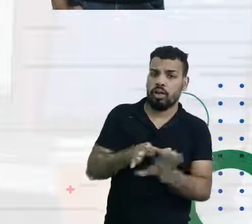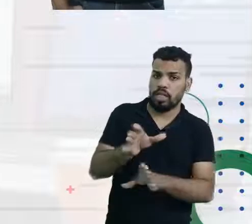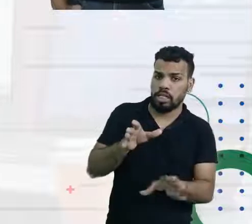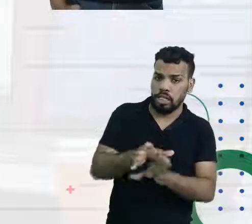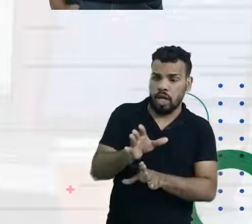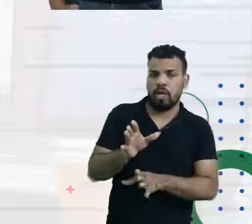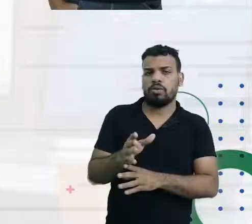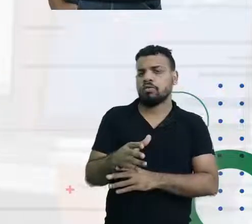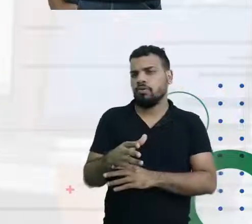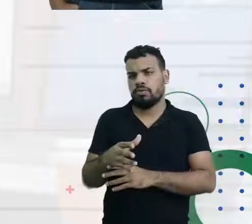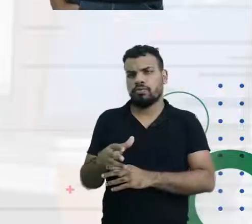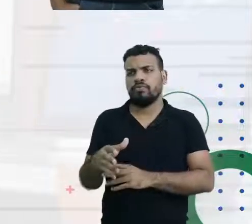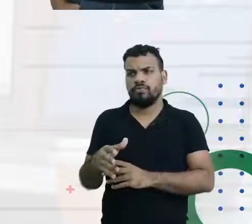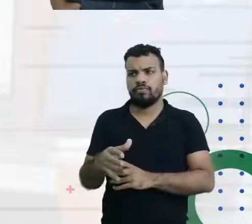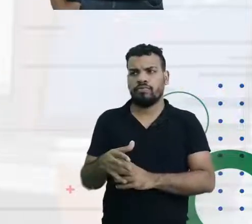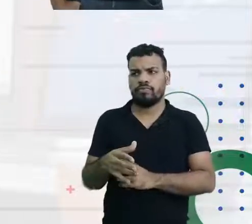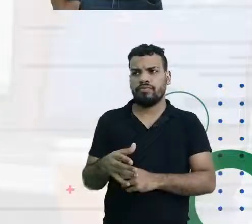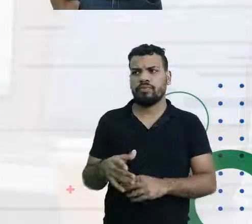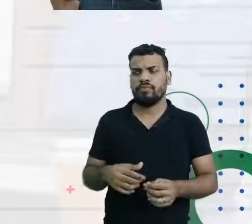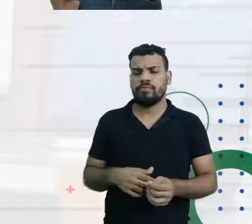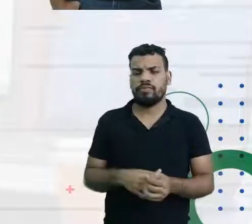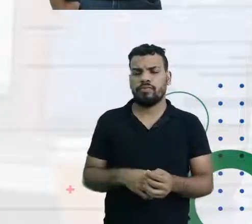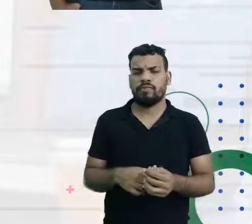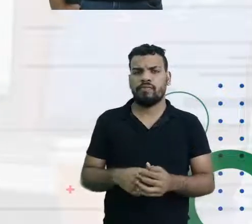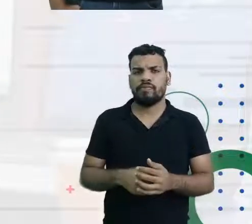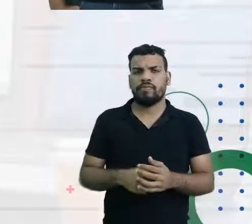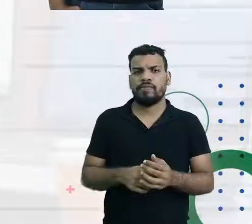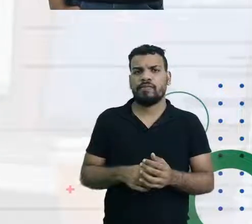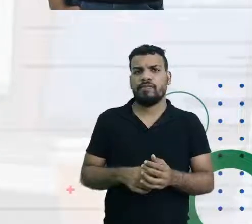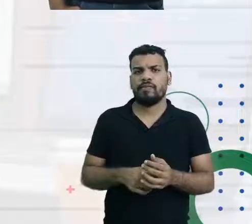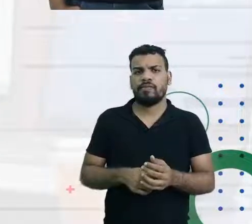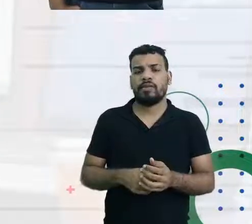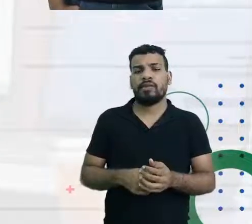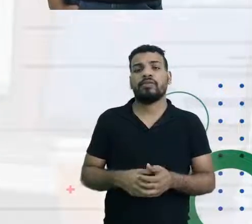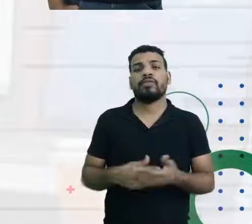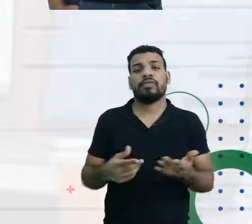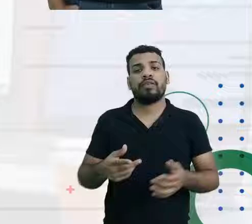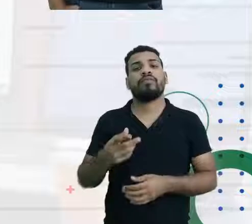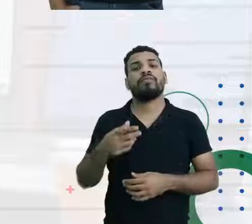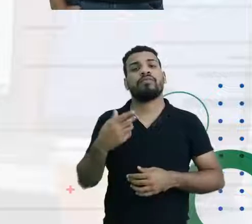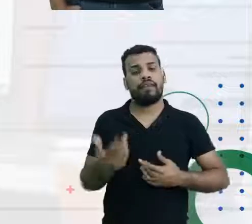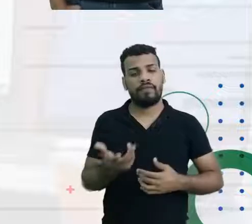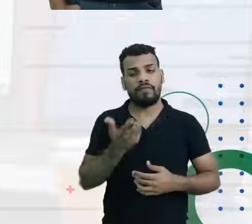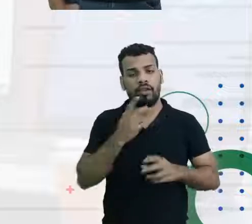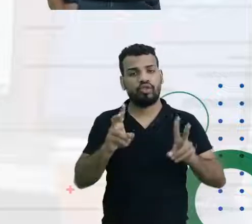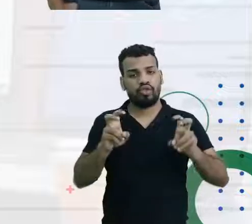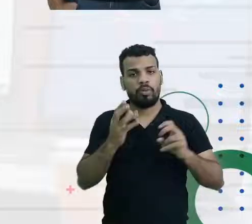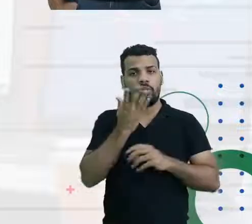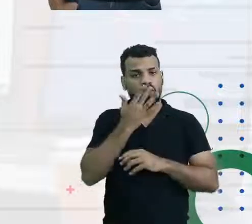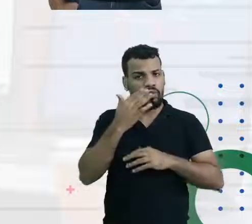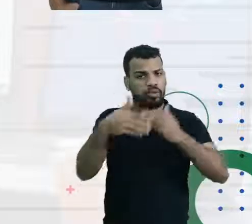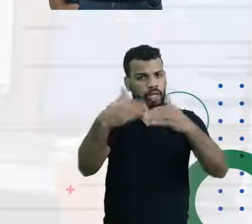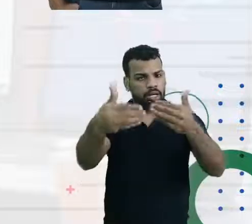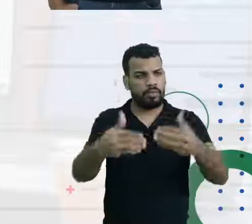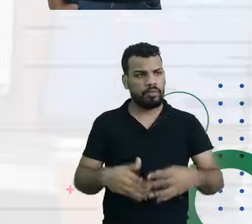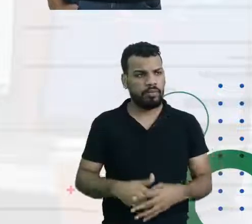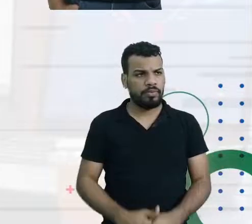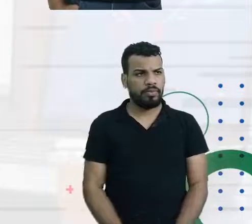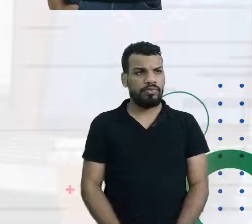jogador dentro do game, né? E aí a gente vai falar um pouquinho de cores mais na frente também.